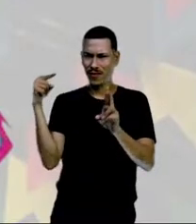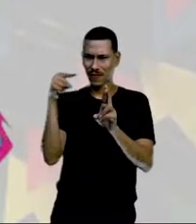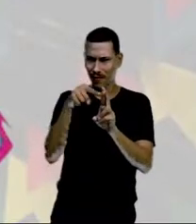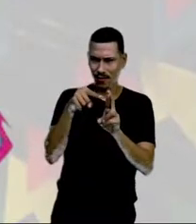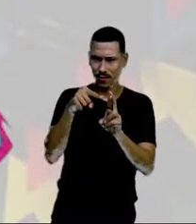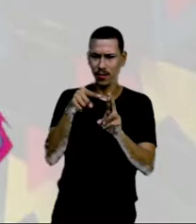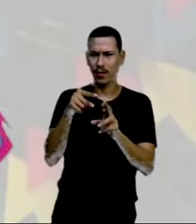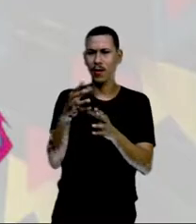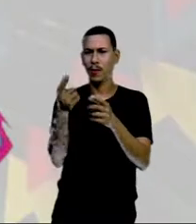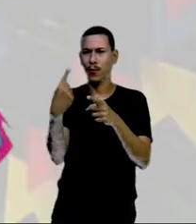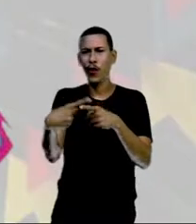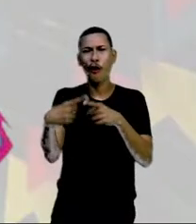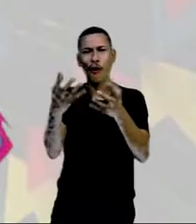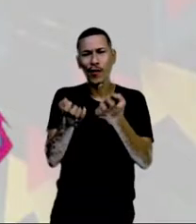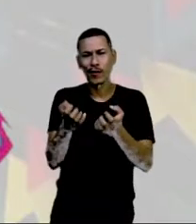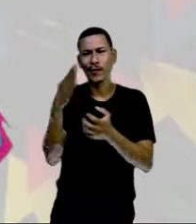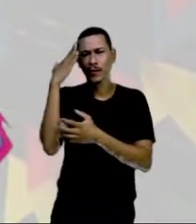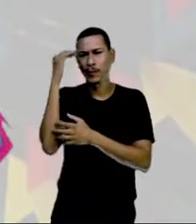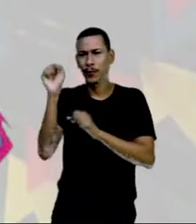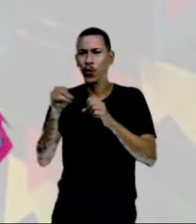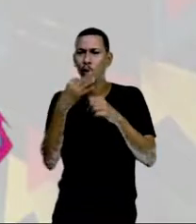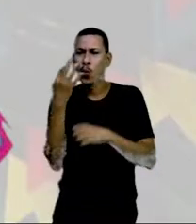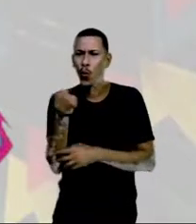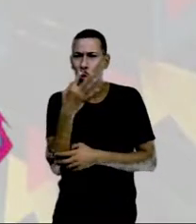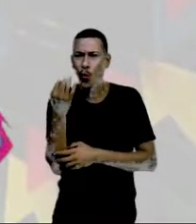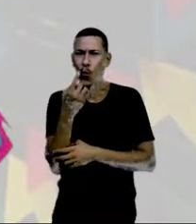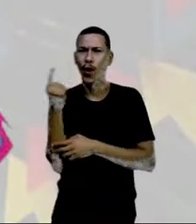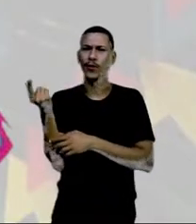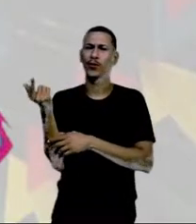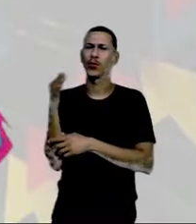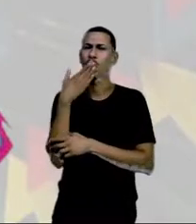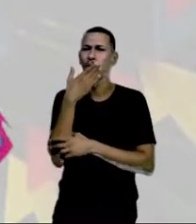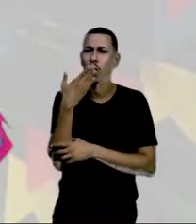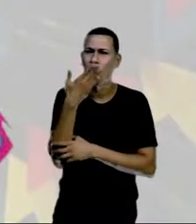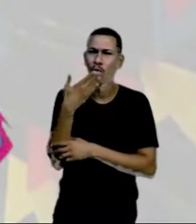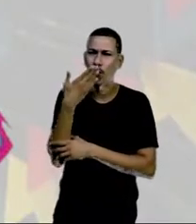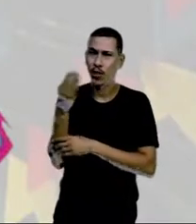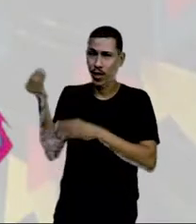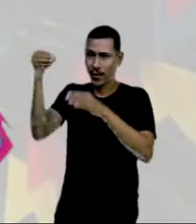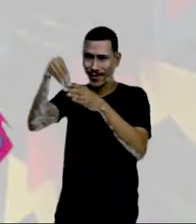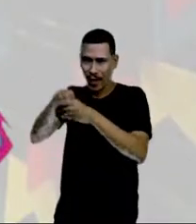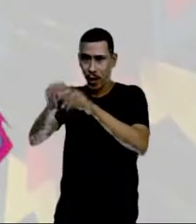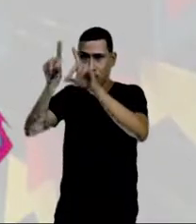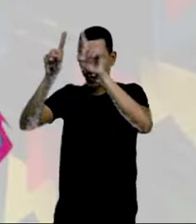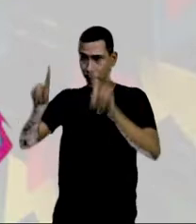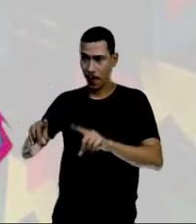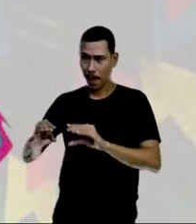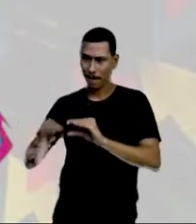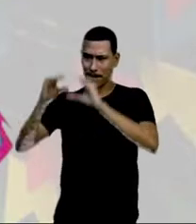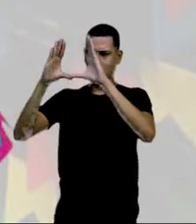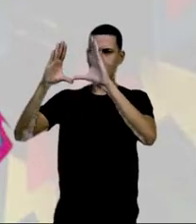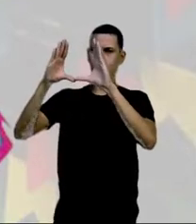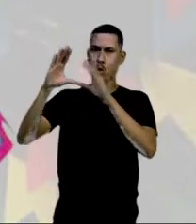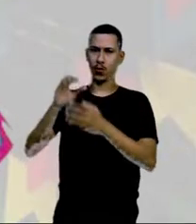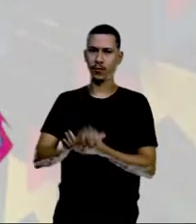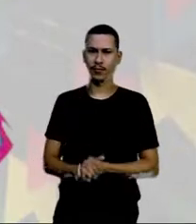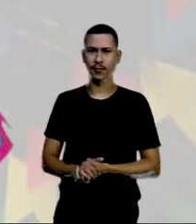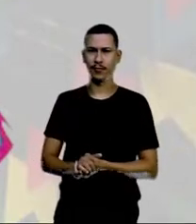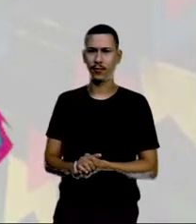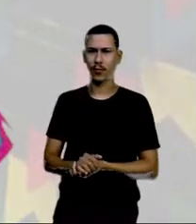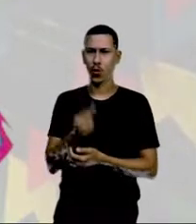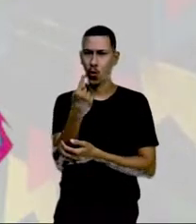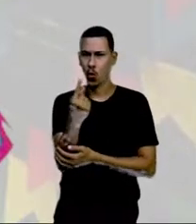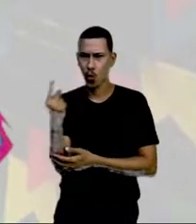saber quantos docinhos ela vai colocar dentro dessa caixa maior. Então, essa daqui passa a ser a nossa unidade